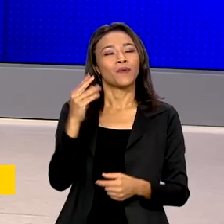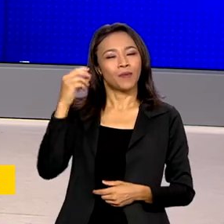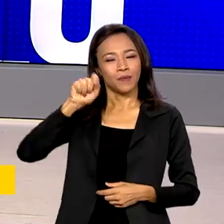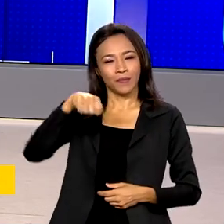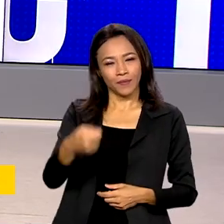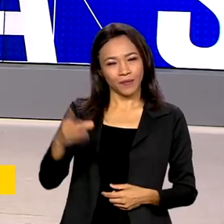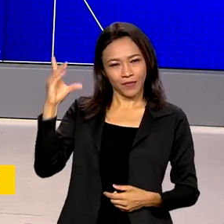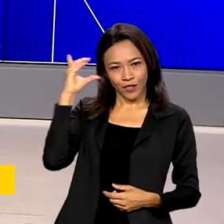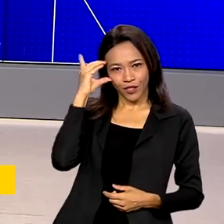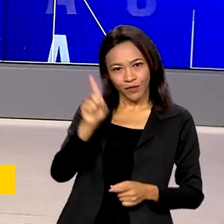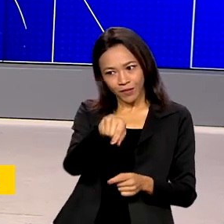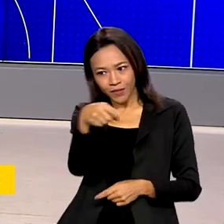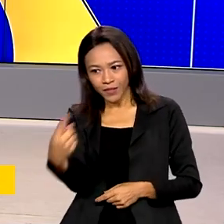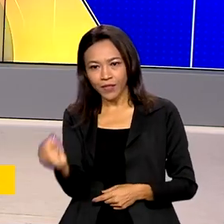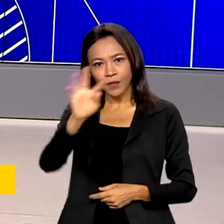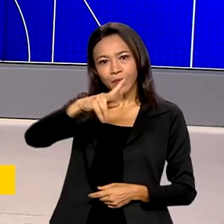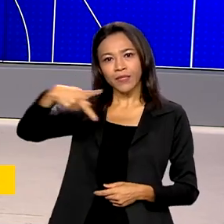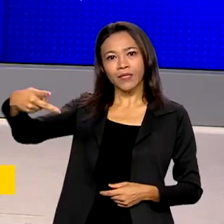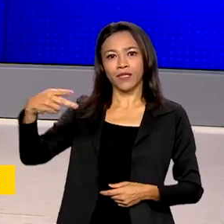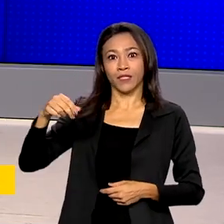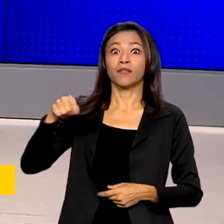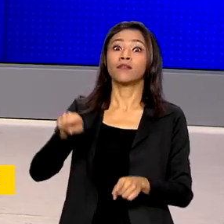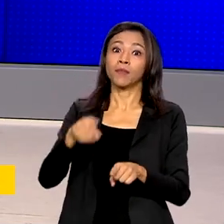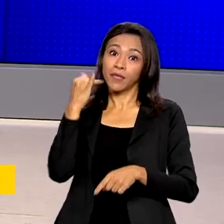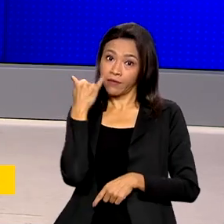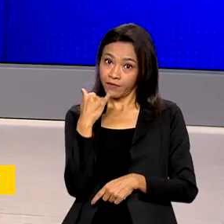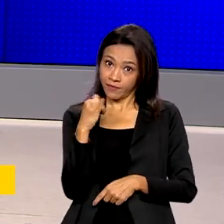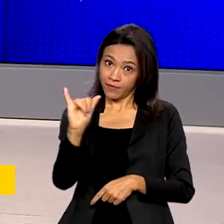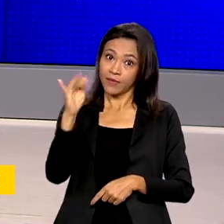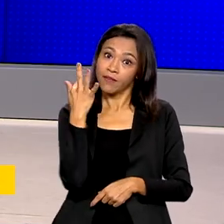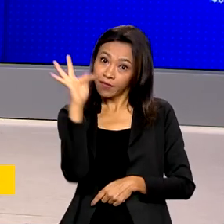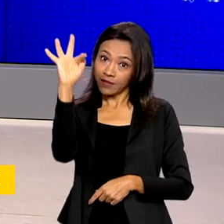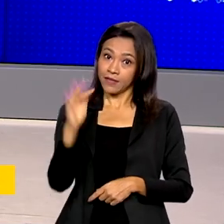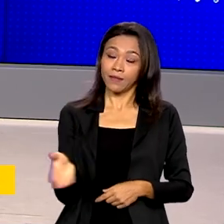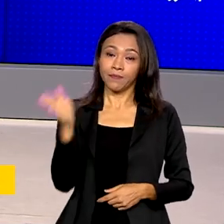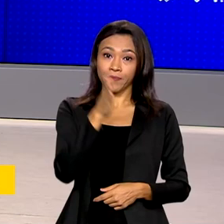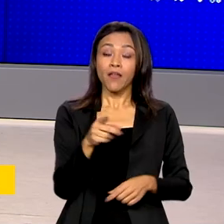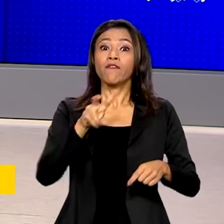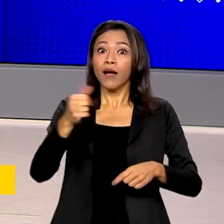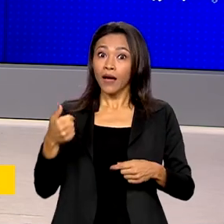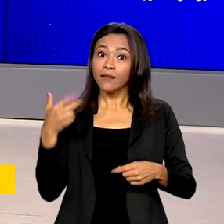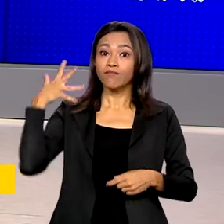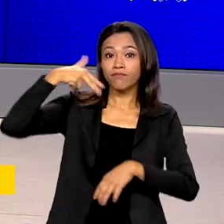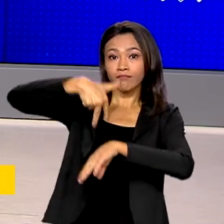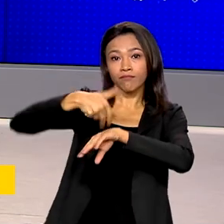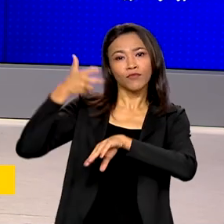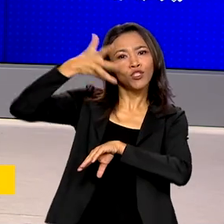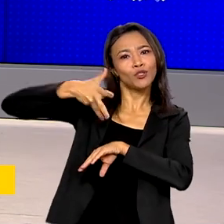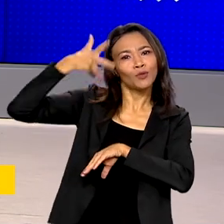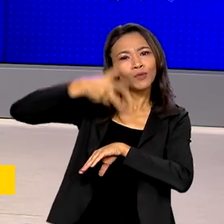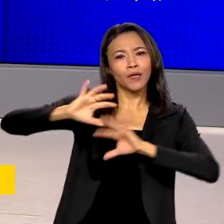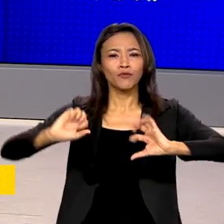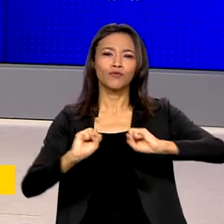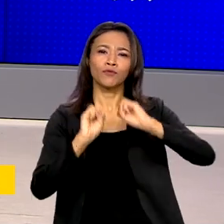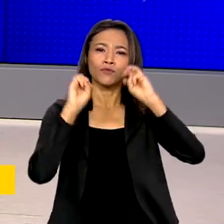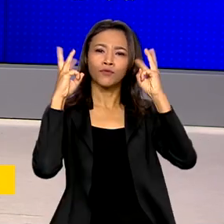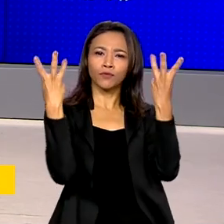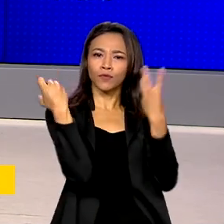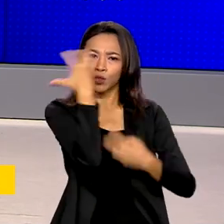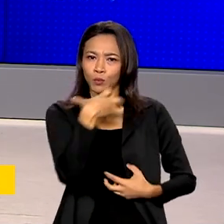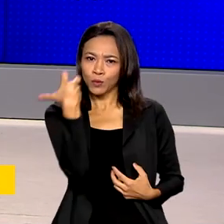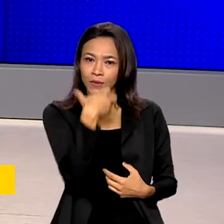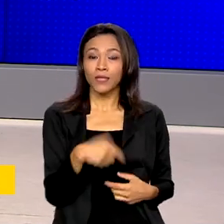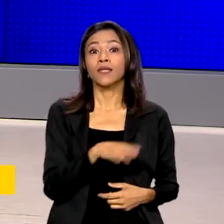presidente da França, Emmanuel Macron. Ainda hoje, Lula vai discursar no festival de música Power Our Planet e amanhã